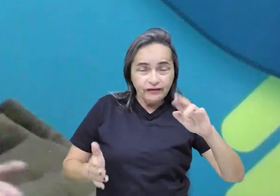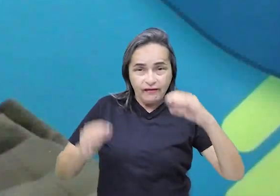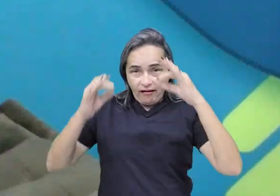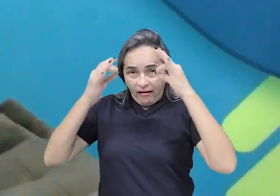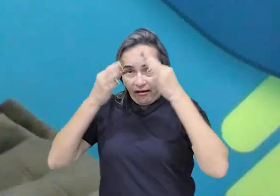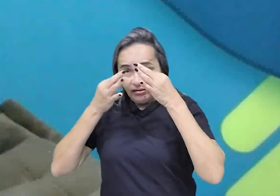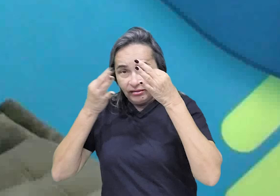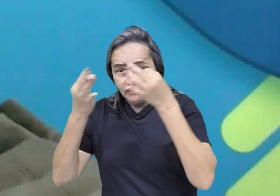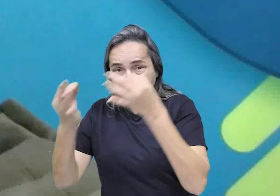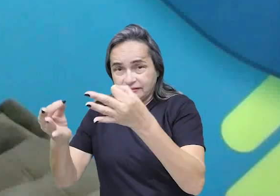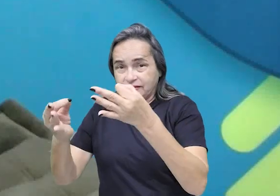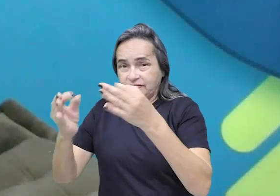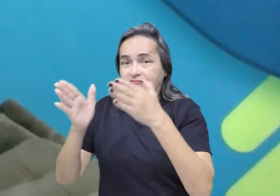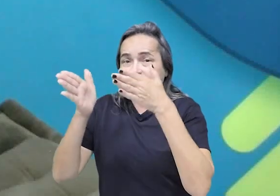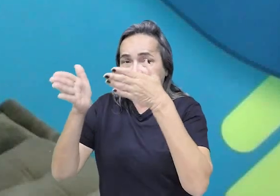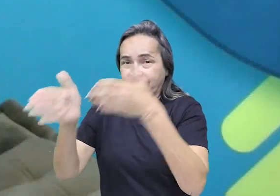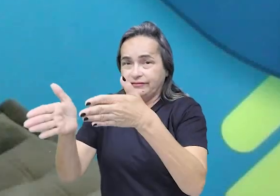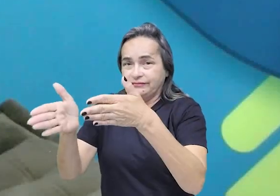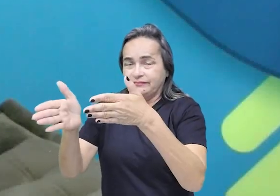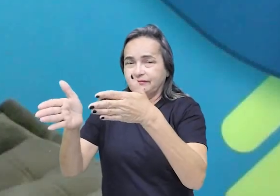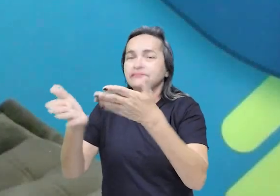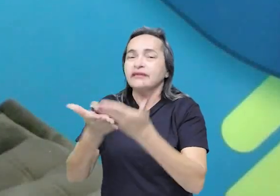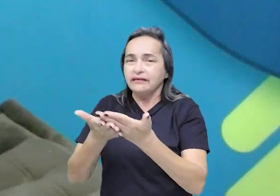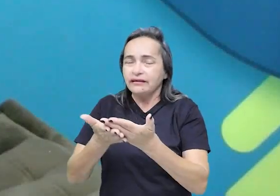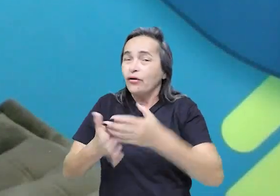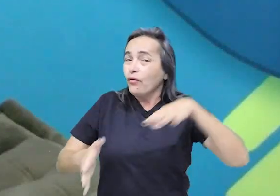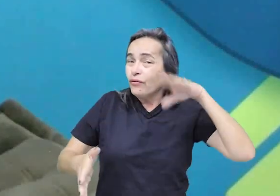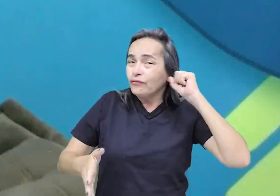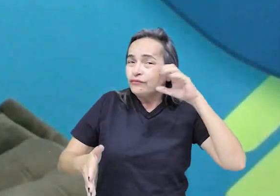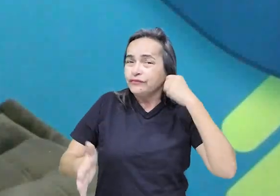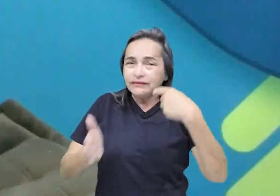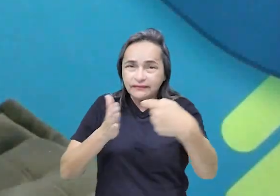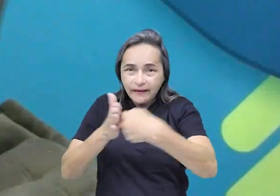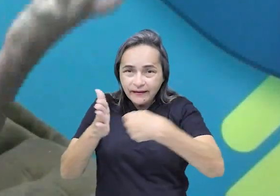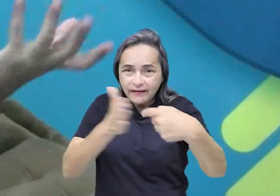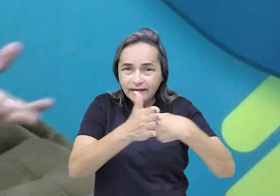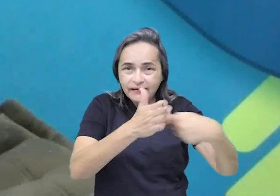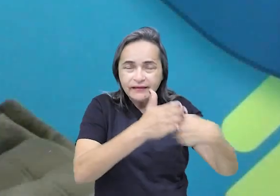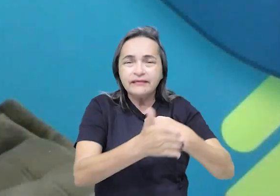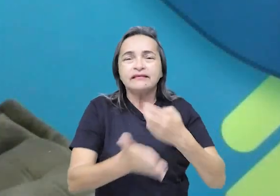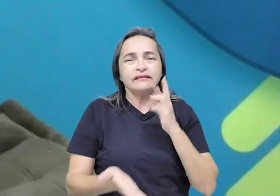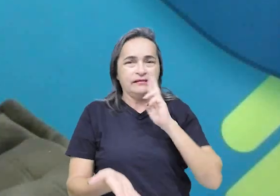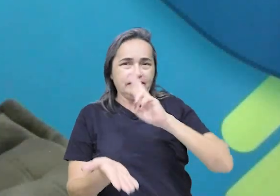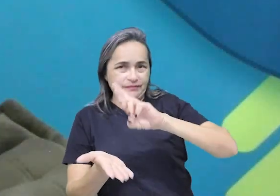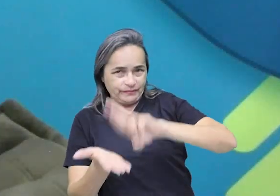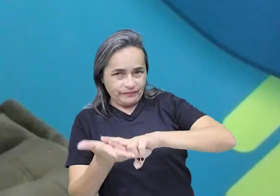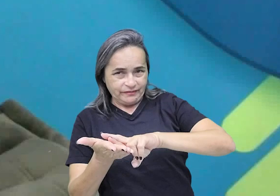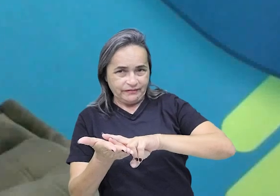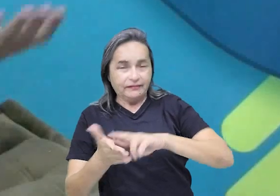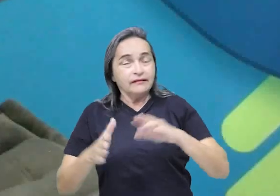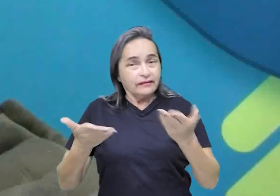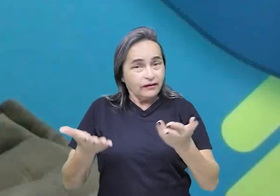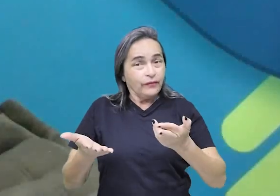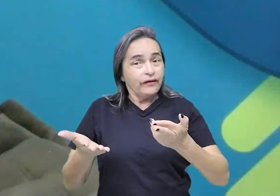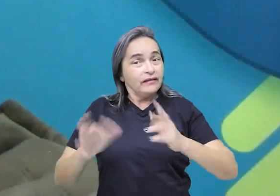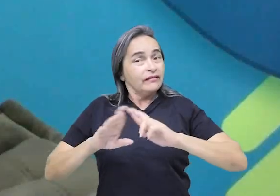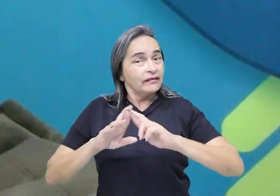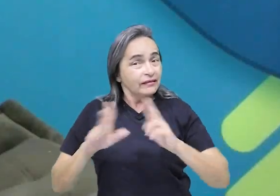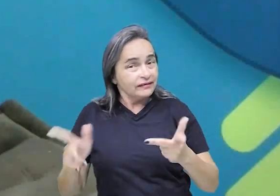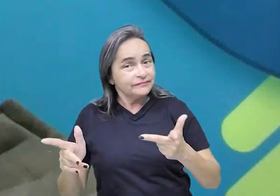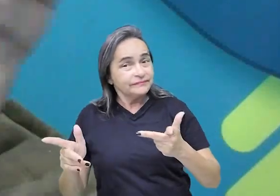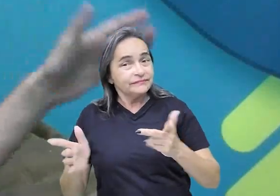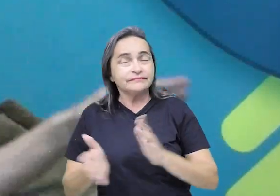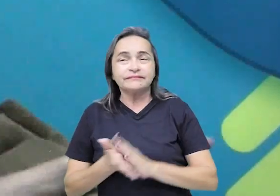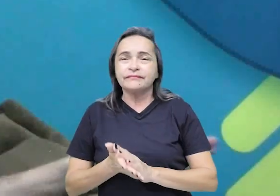às suas perguntas para poder lhe responder, tá? Então, essa seria a diferença. Há quem diga